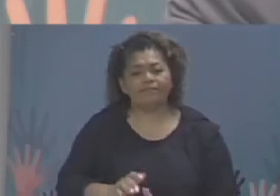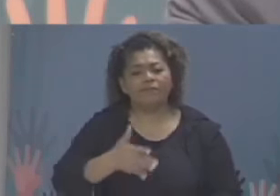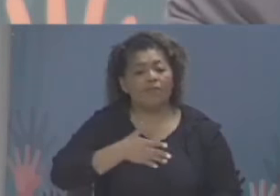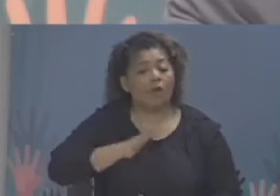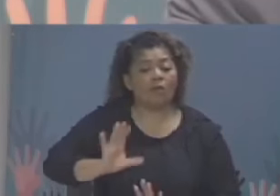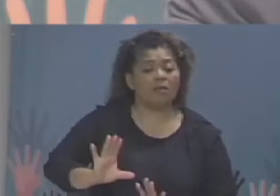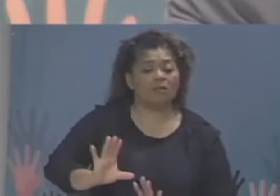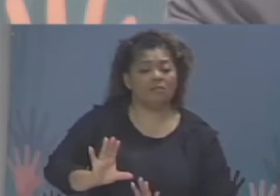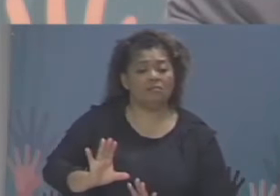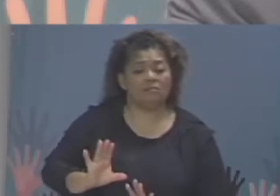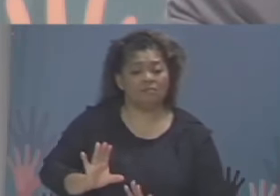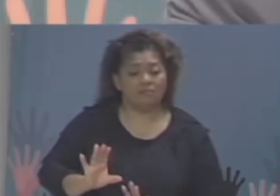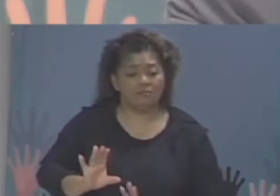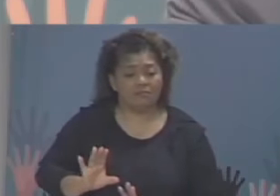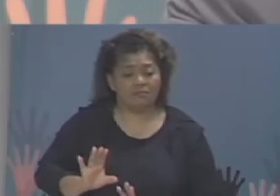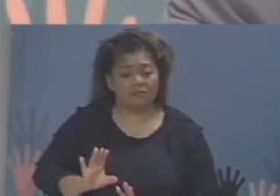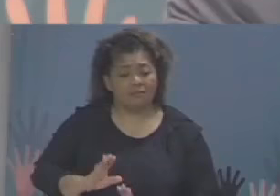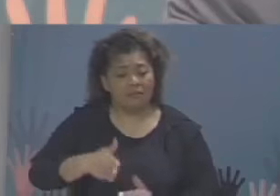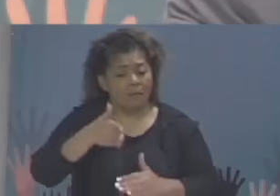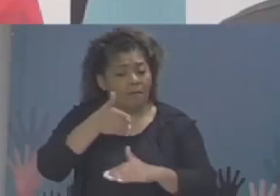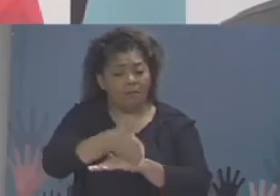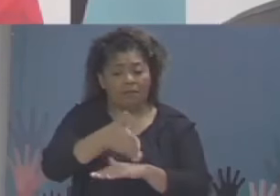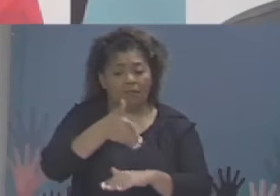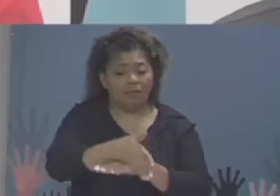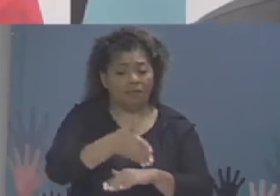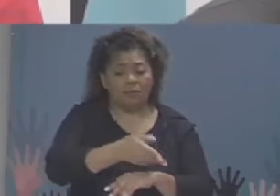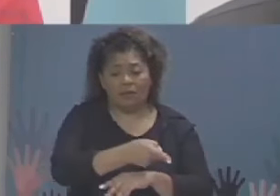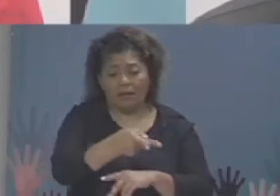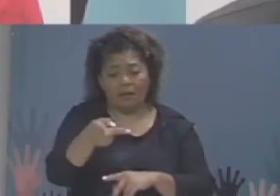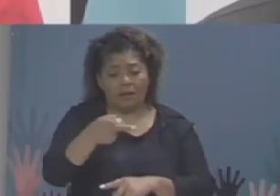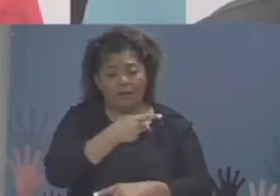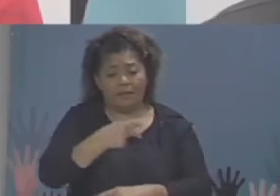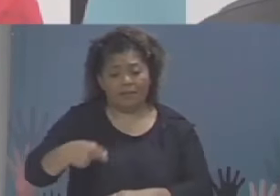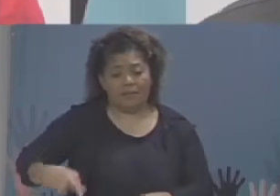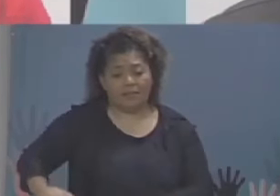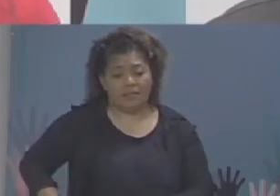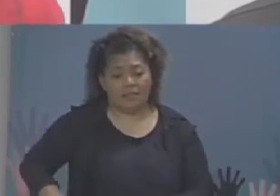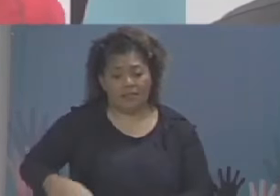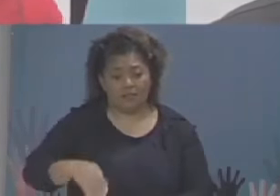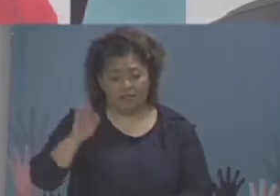o projeto, encaminhou o veto para a Presidência da República, que veio a vetar. O que vocês trazem?